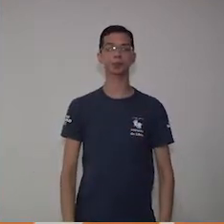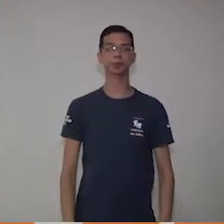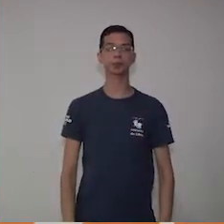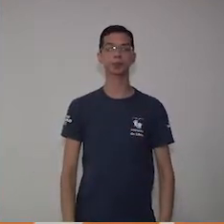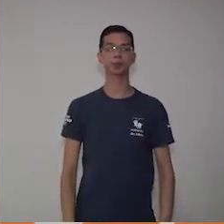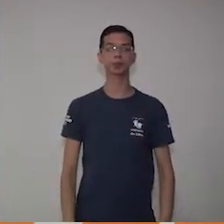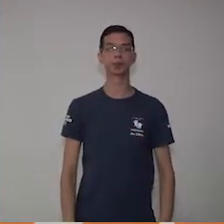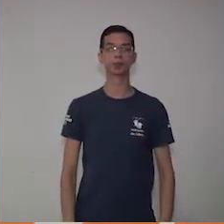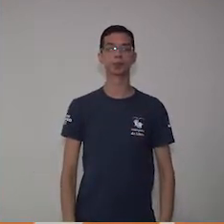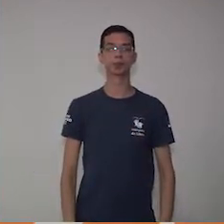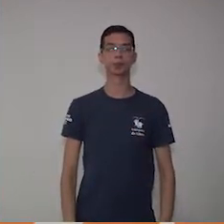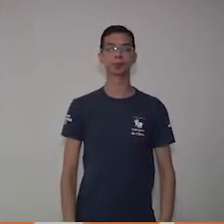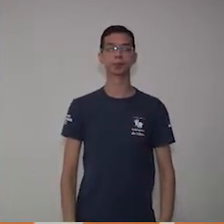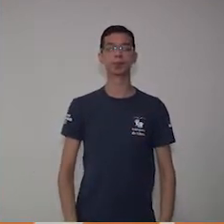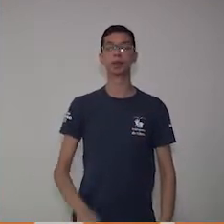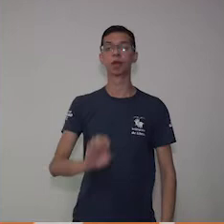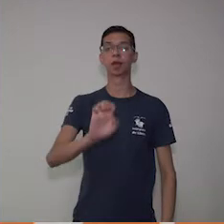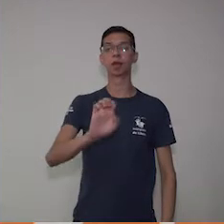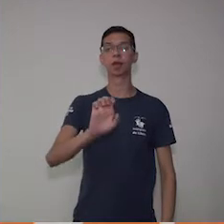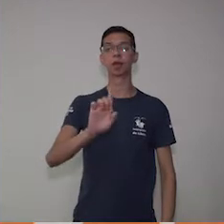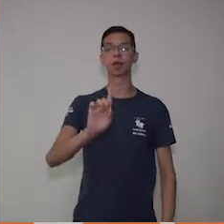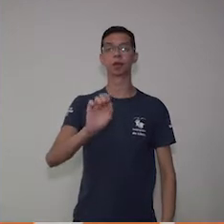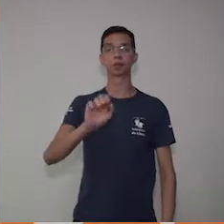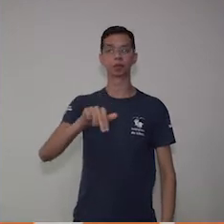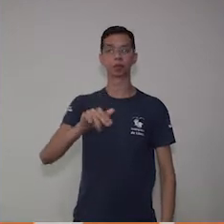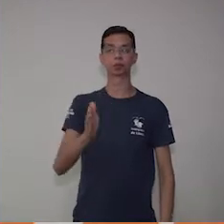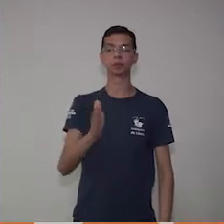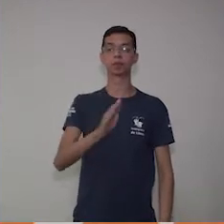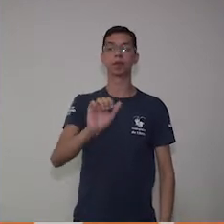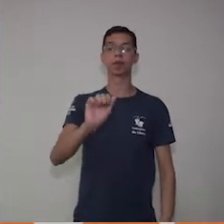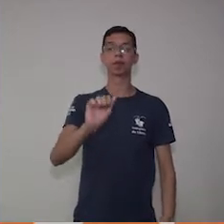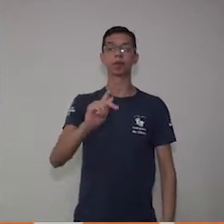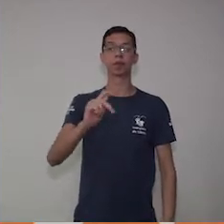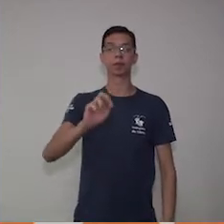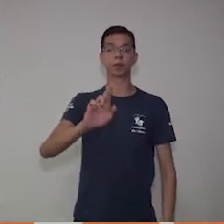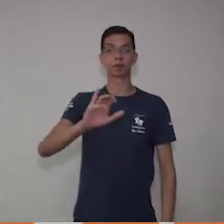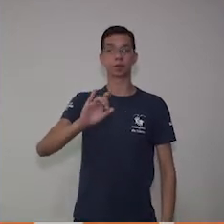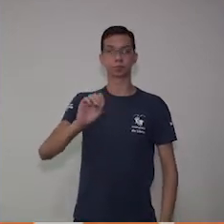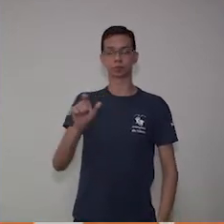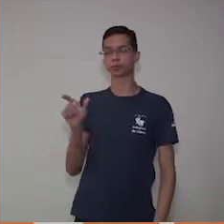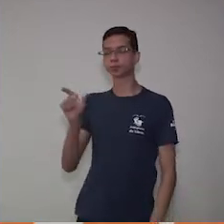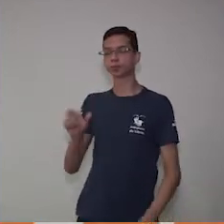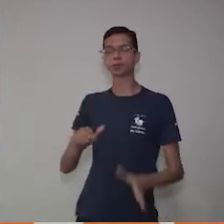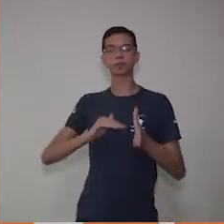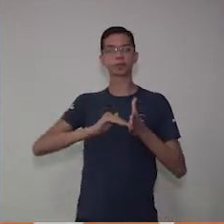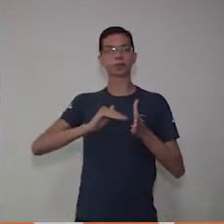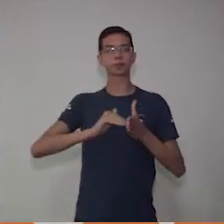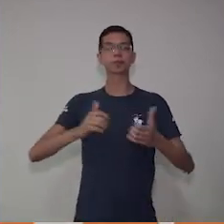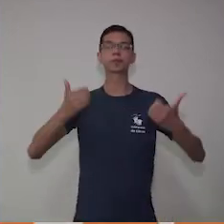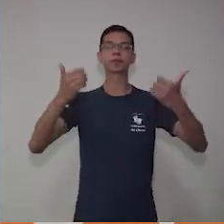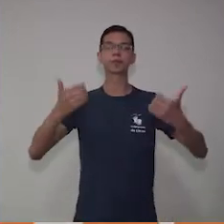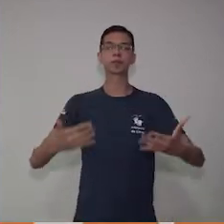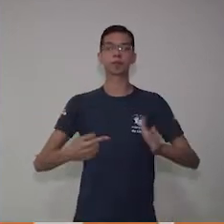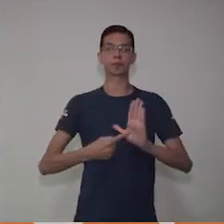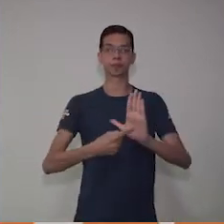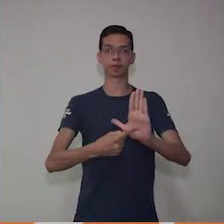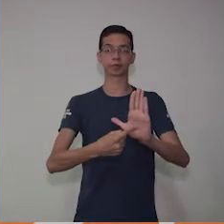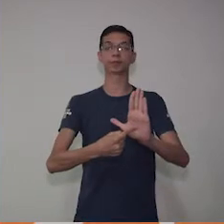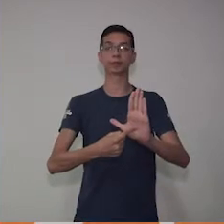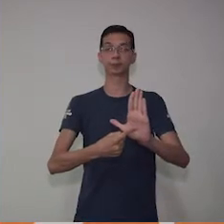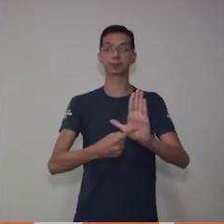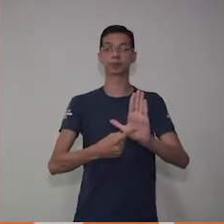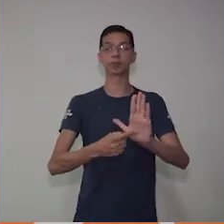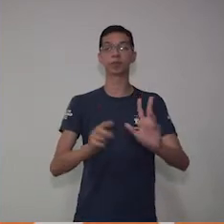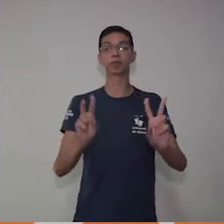O secretário Edson Aparecido vai fazer também uma apresentação sobre os resultados do